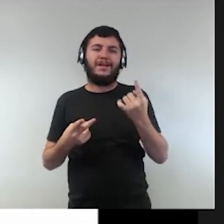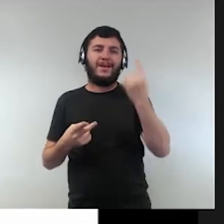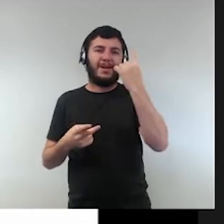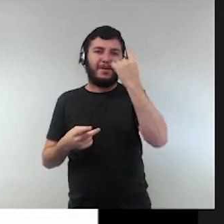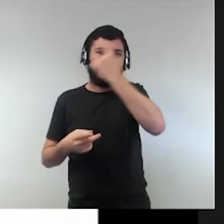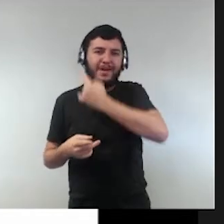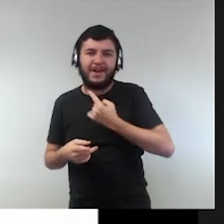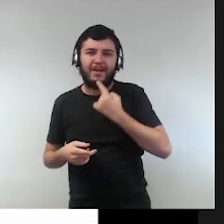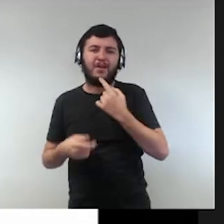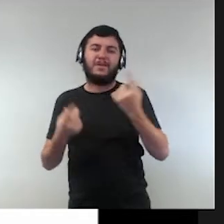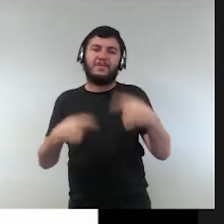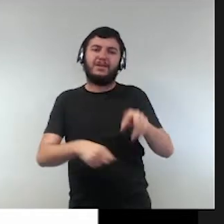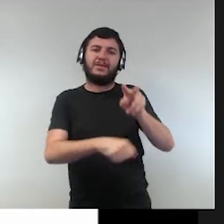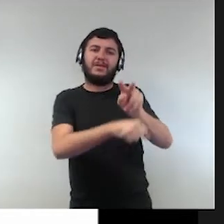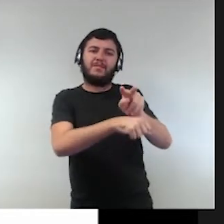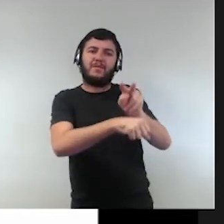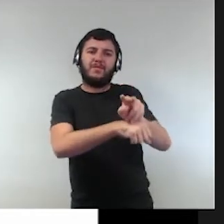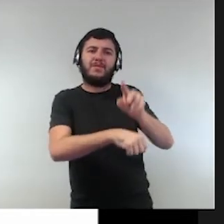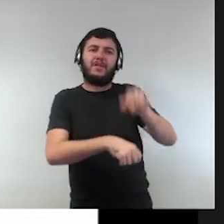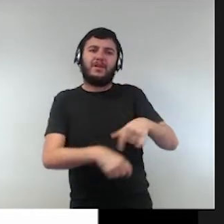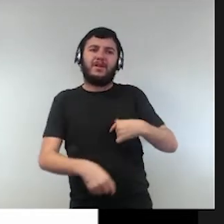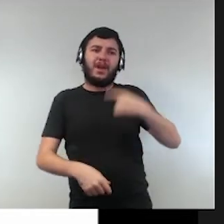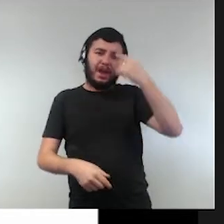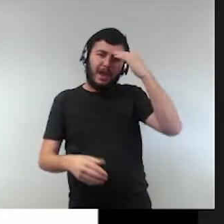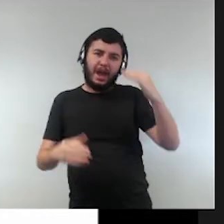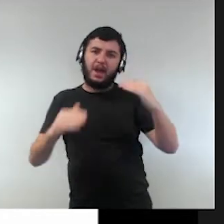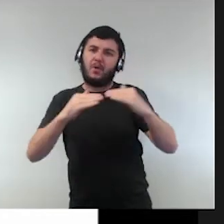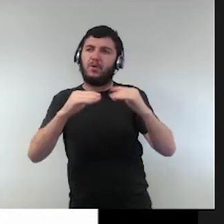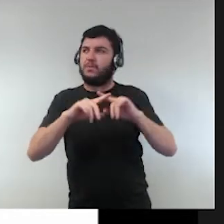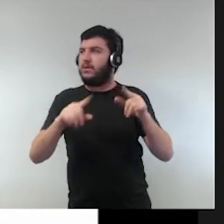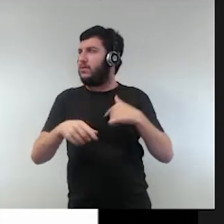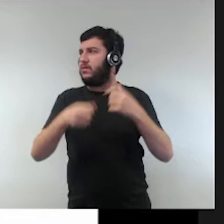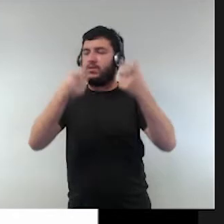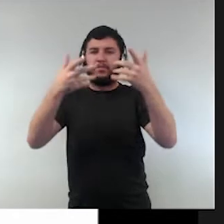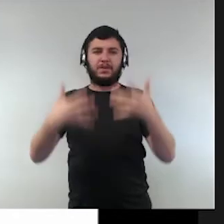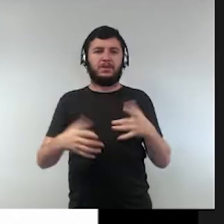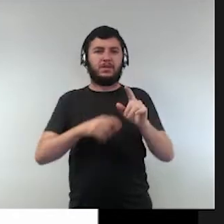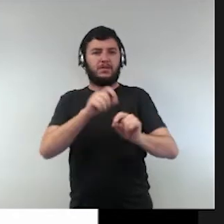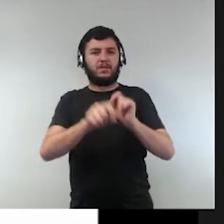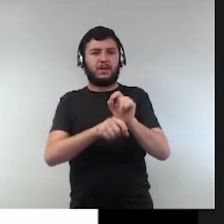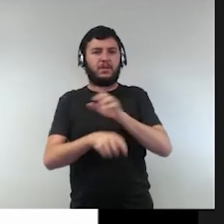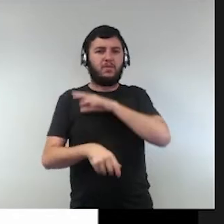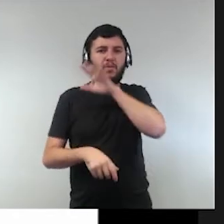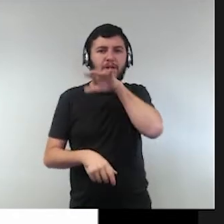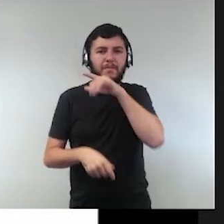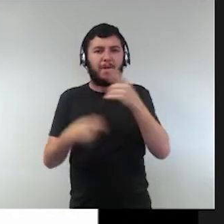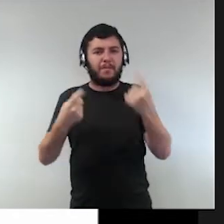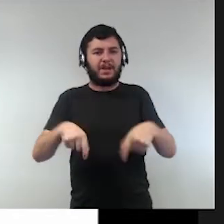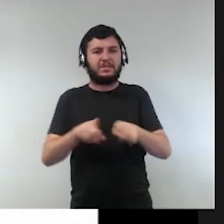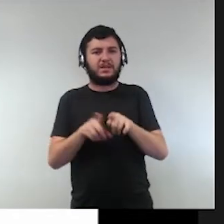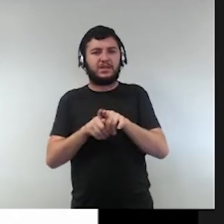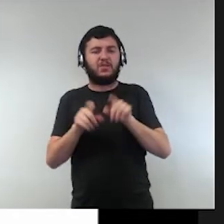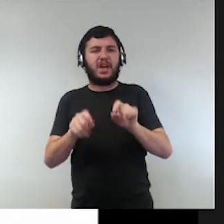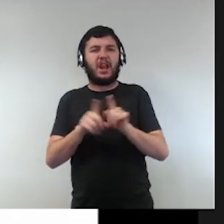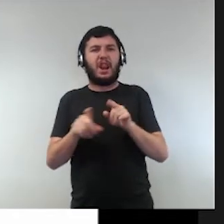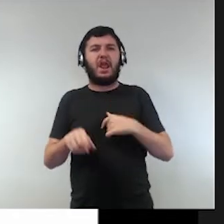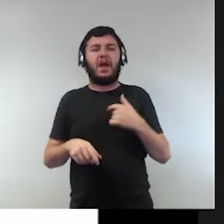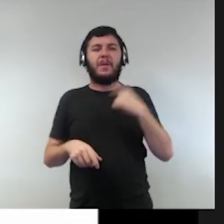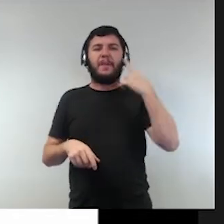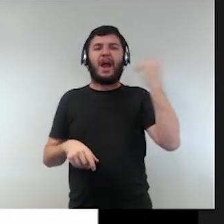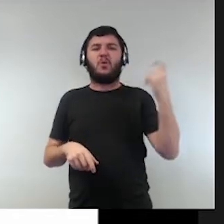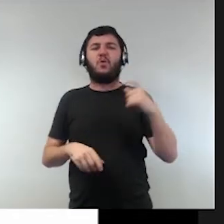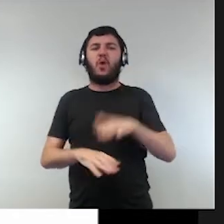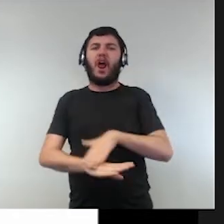ser sempre como um acordo. Claro, não estou dizendo aqui que o animal tem direito de latir o dia inteiro, não é nada disso. Estou falando aqui na complacência que temos que